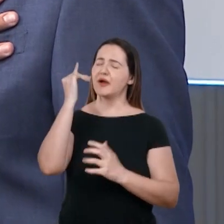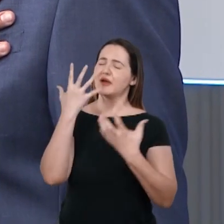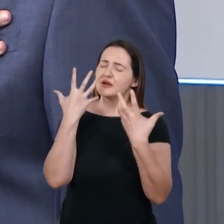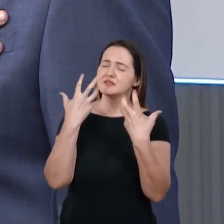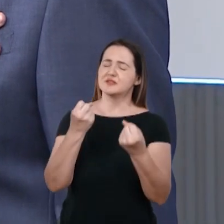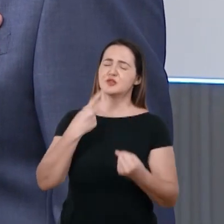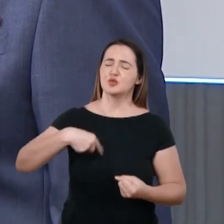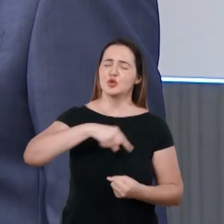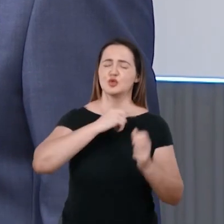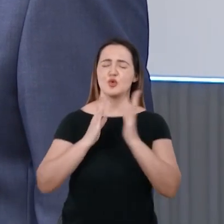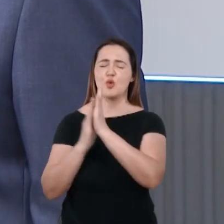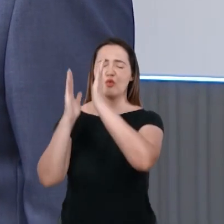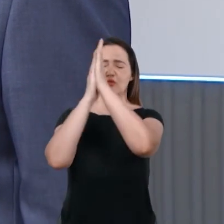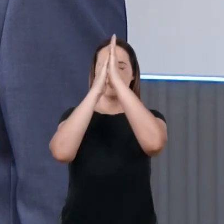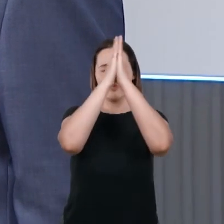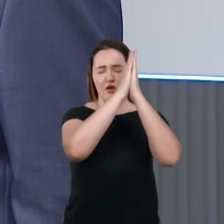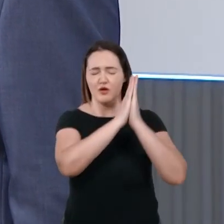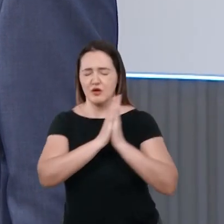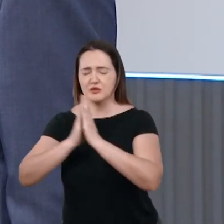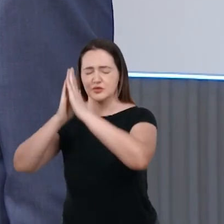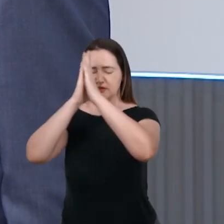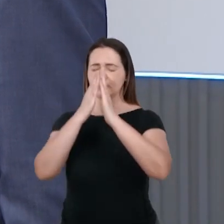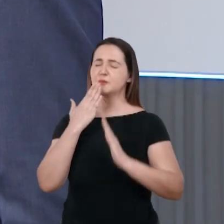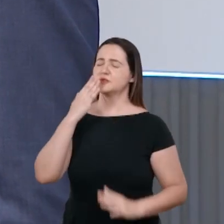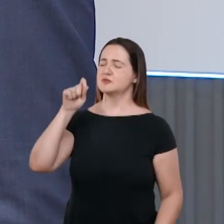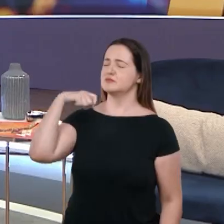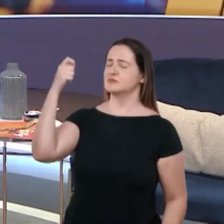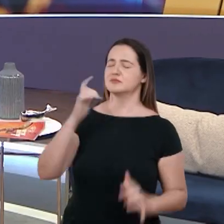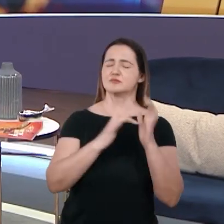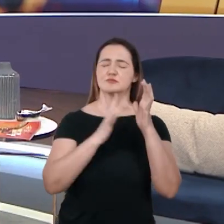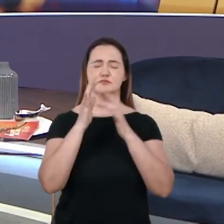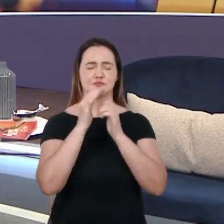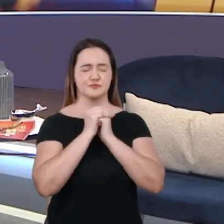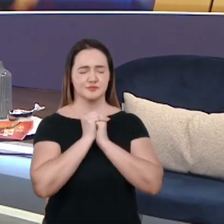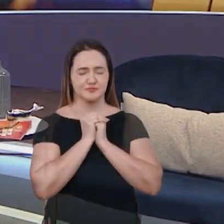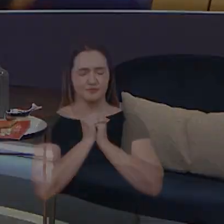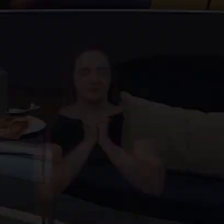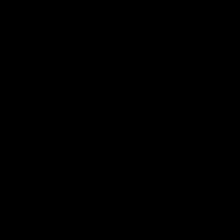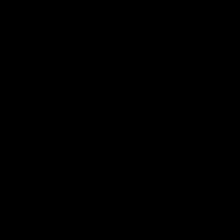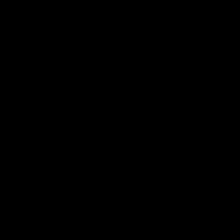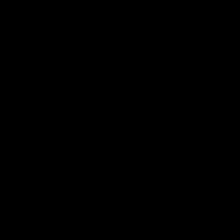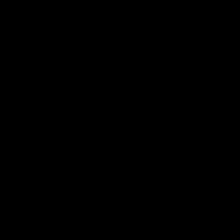aceita o nosso louvor, nossa oração, é o que eu lhe peço em nome de Jesus. Amém.